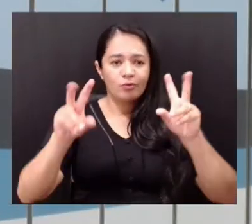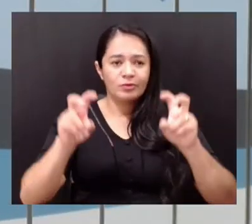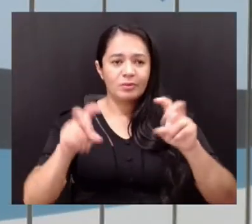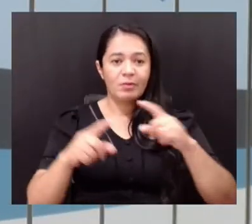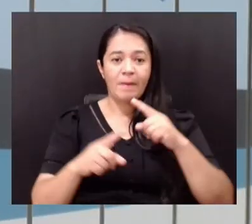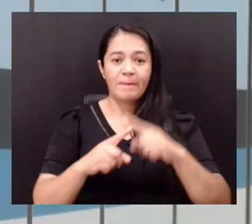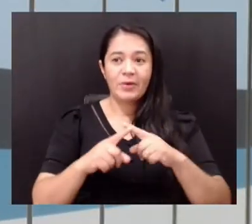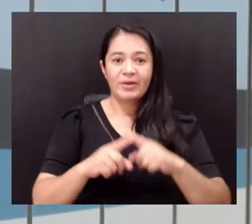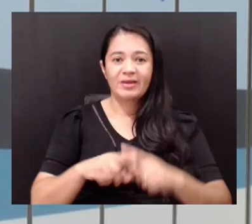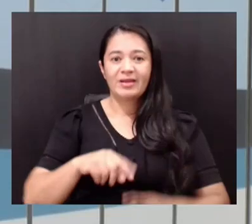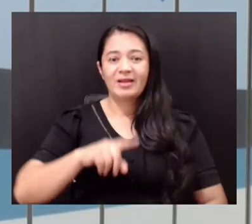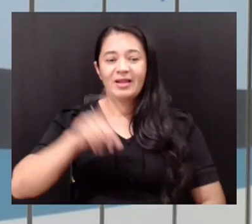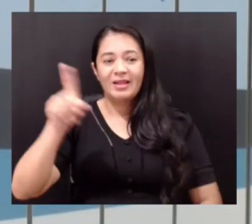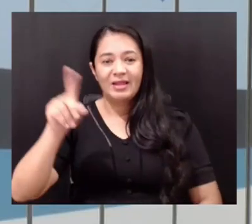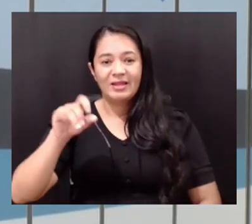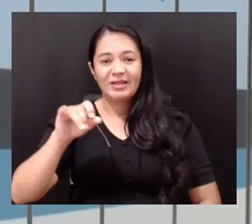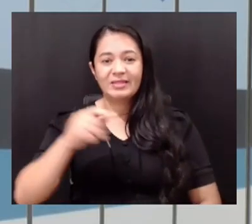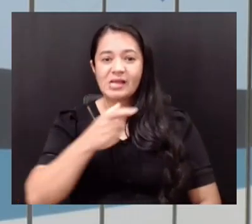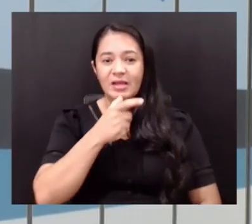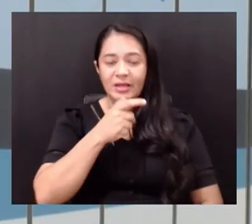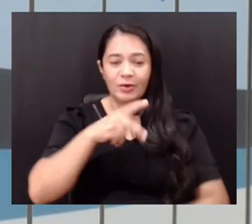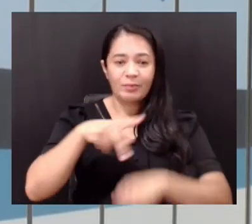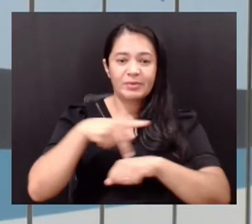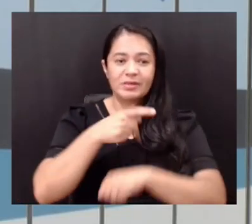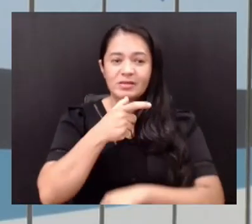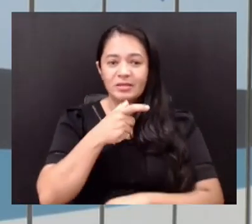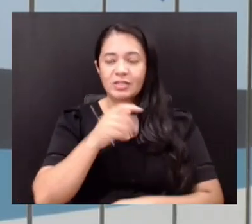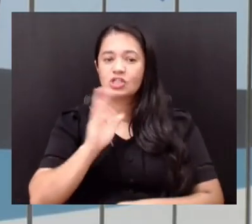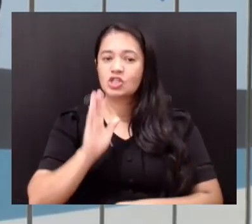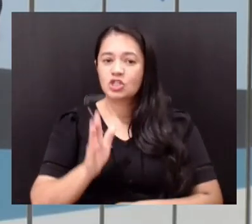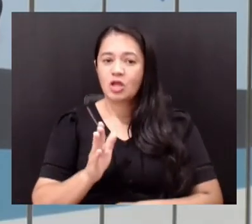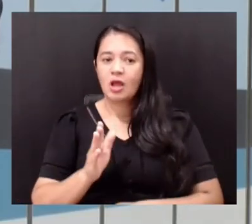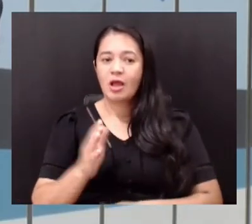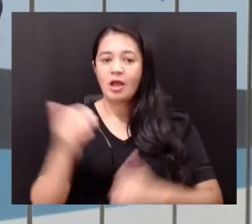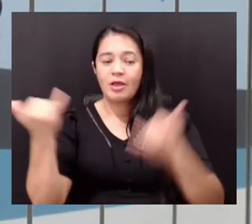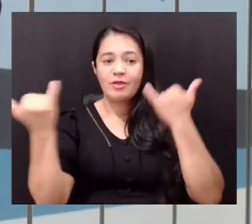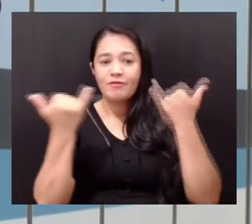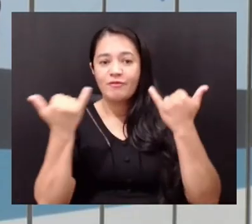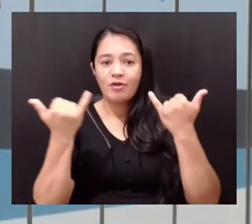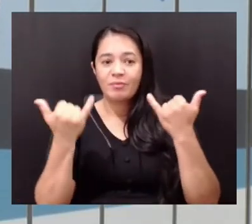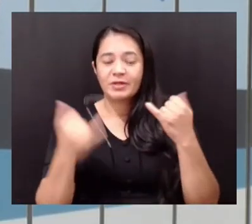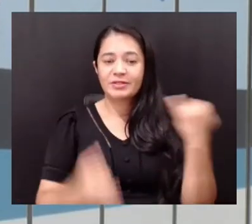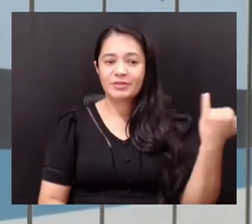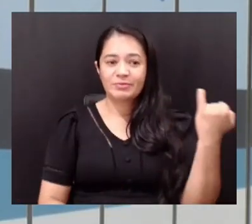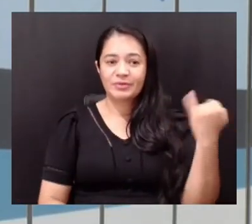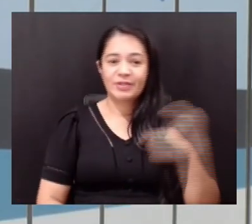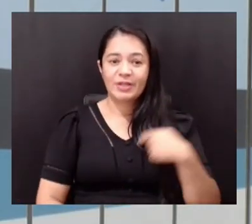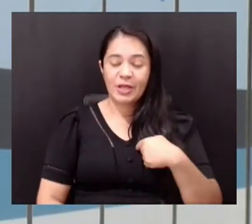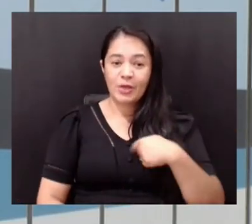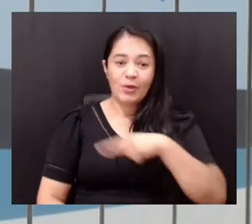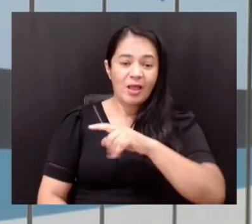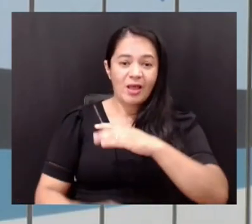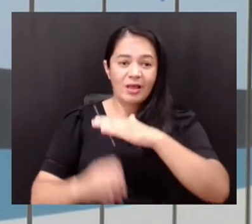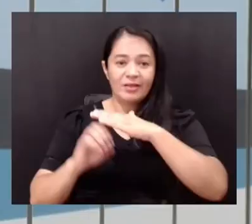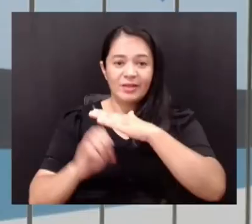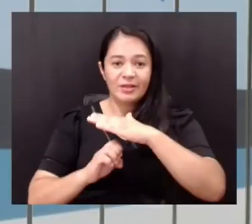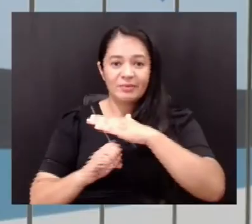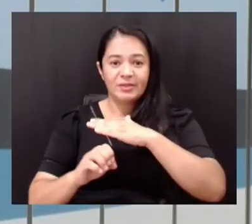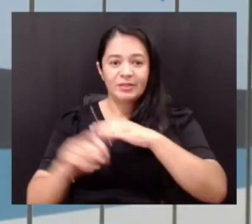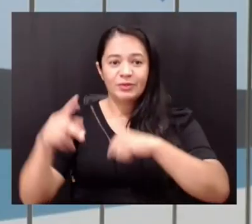ela teve dados consistentes. Eu estava dentro de uma empresa na Inglaterra que fez o